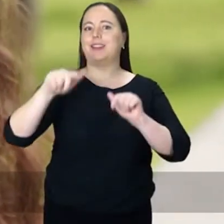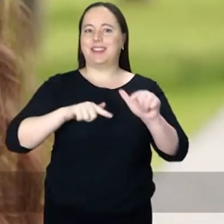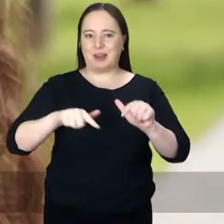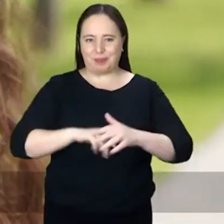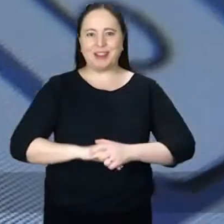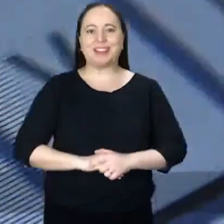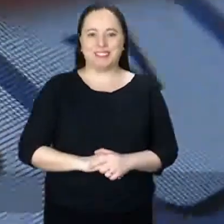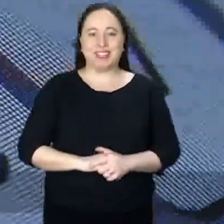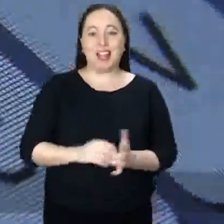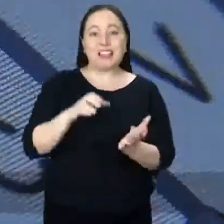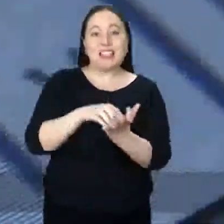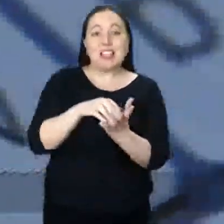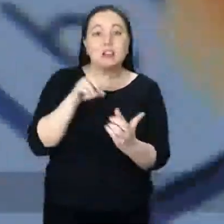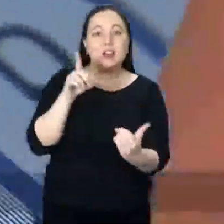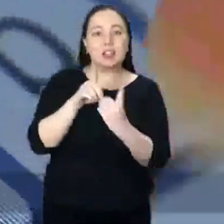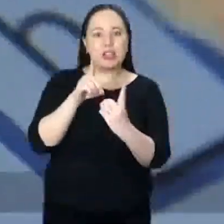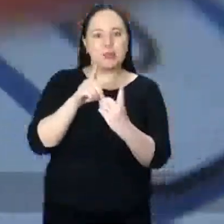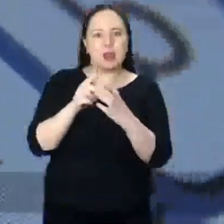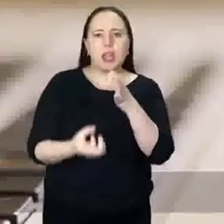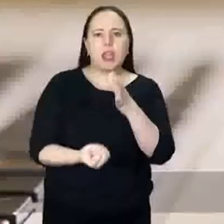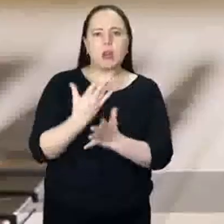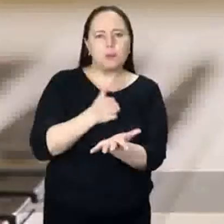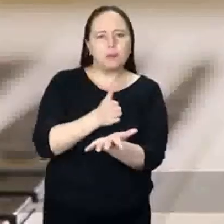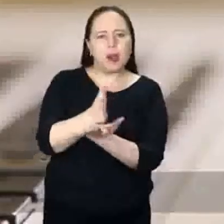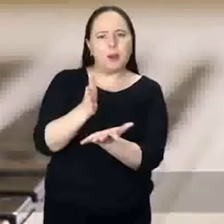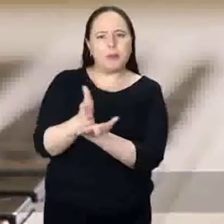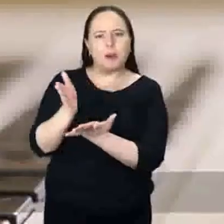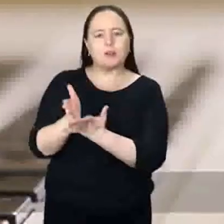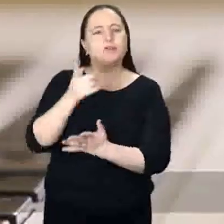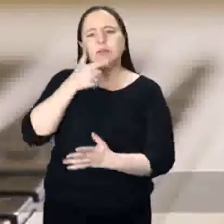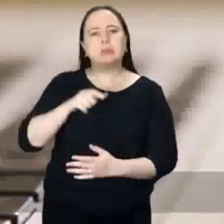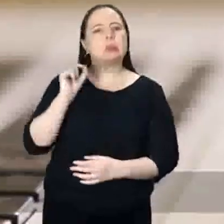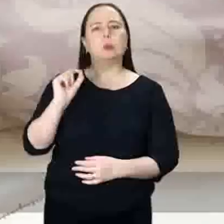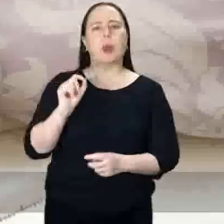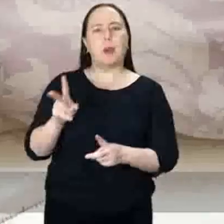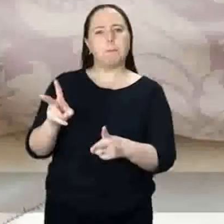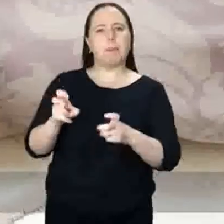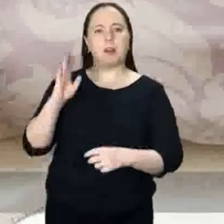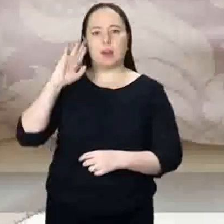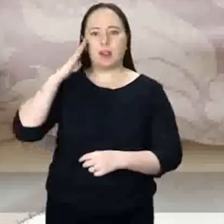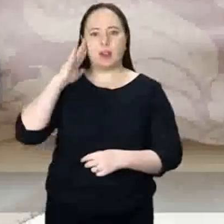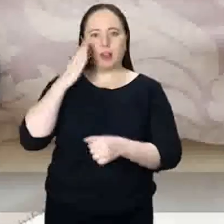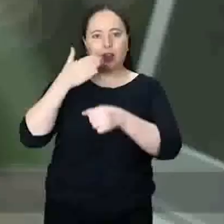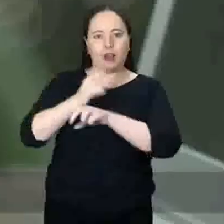a essa pandemia, ampliamos a central de atendimento. Criamos canais para que